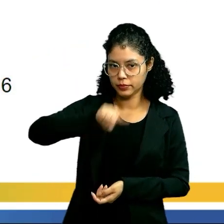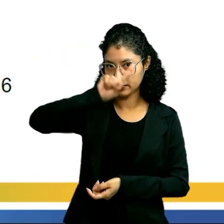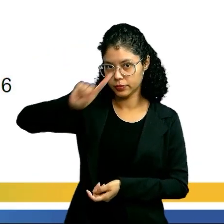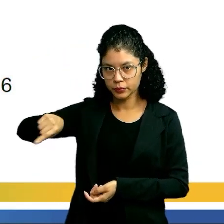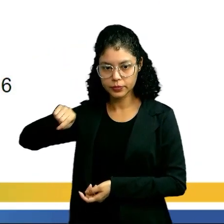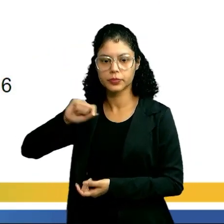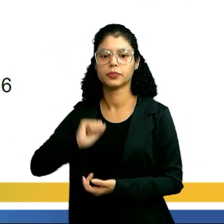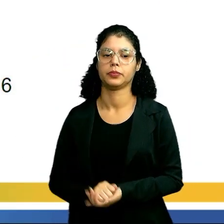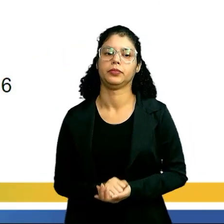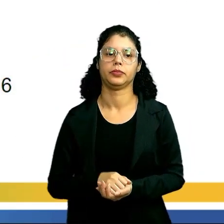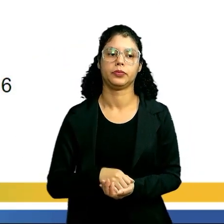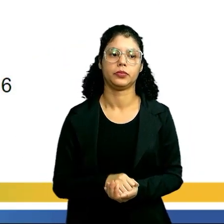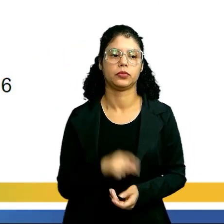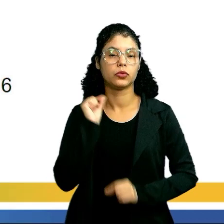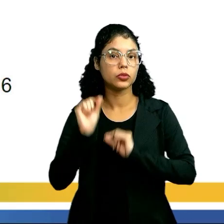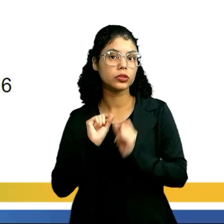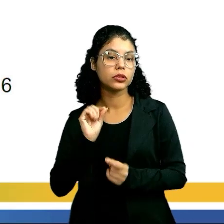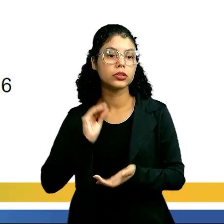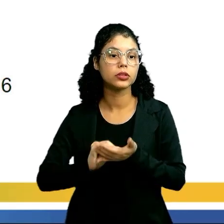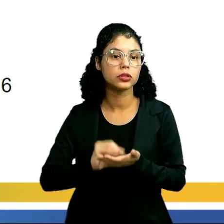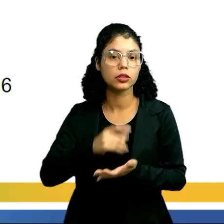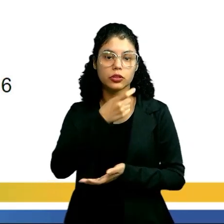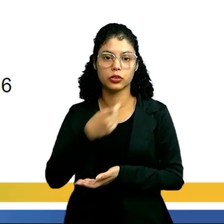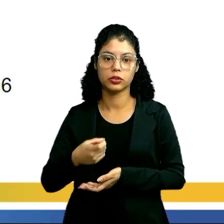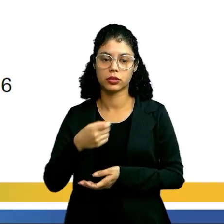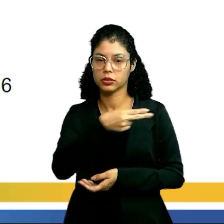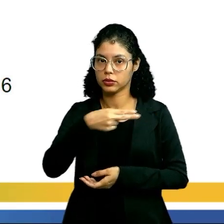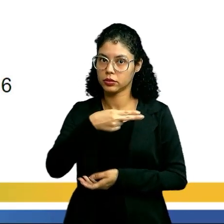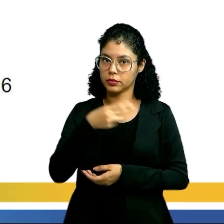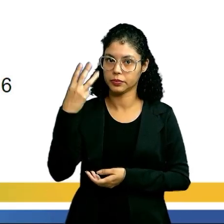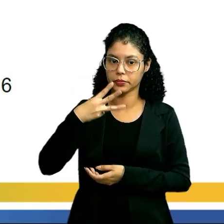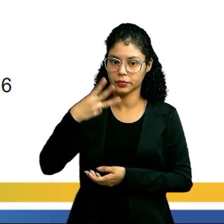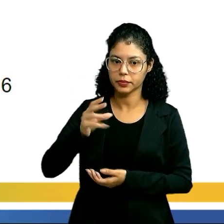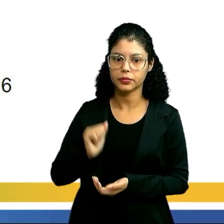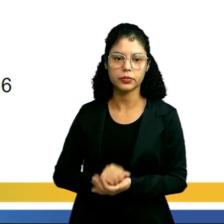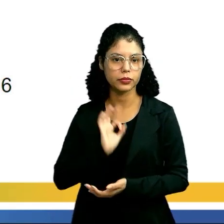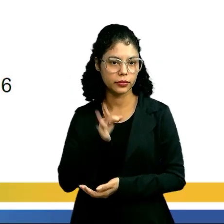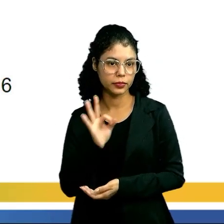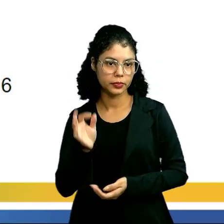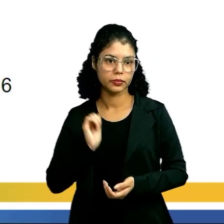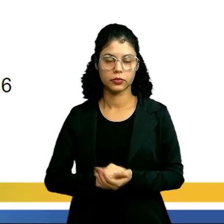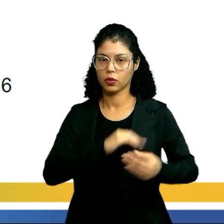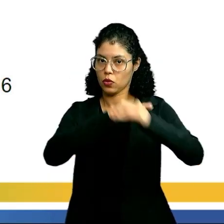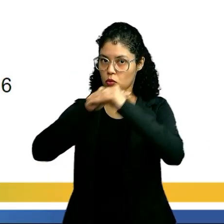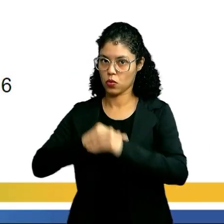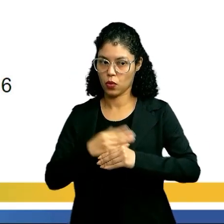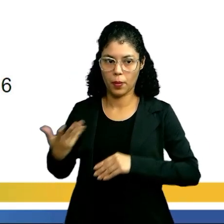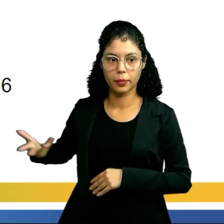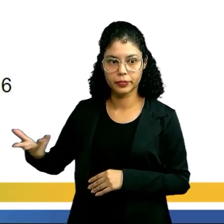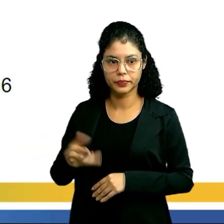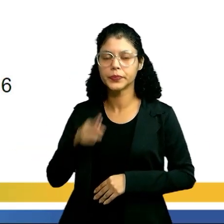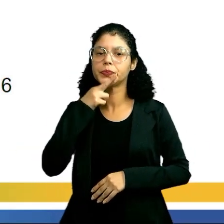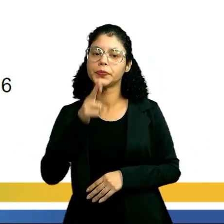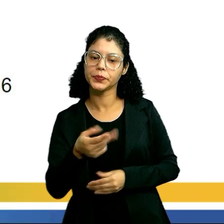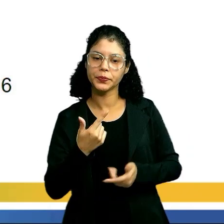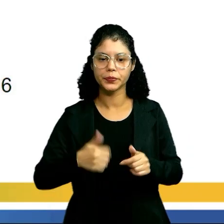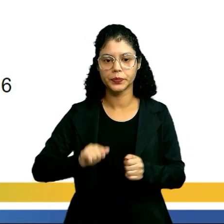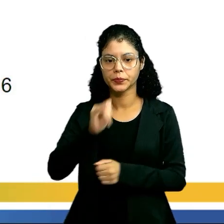base 3 e o que sobra é x igual a 3, certinho? Então, com base nisso, vamos ver esse exemplo 1